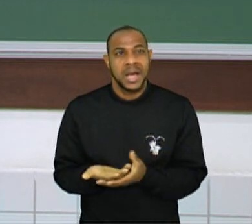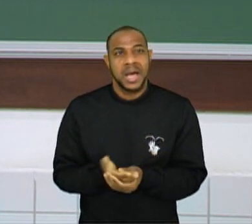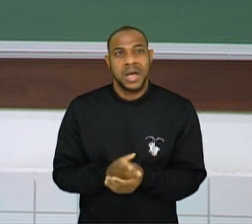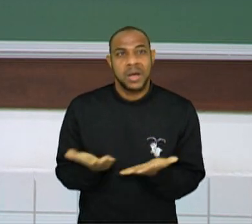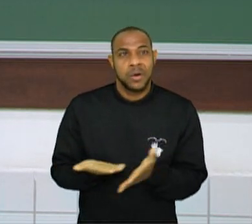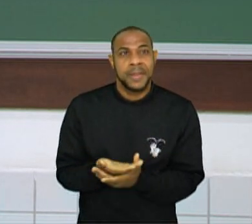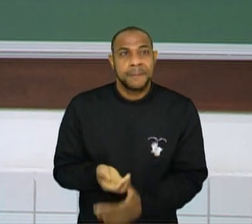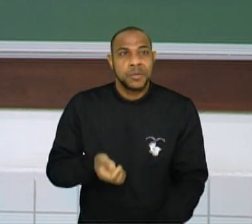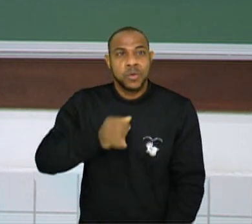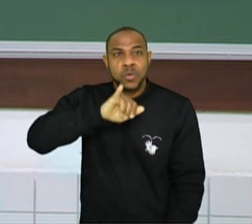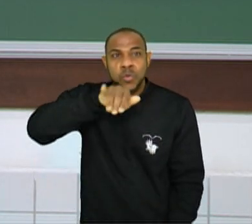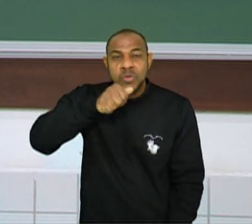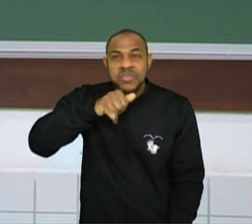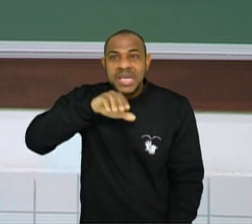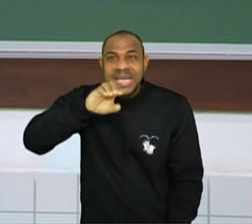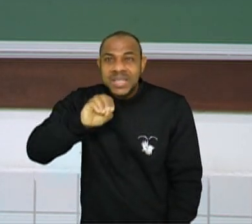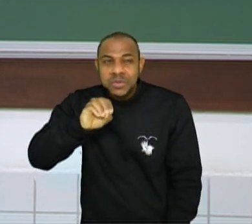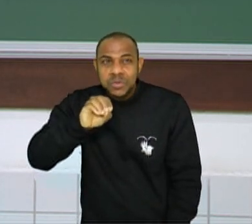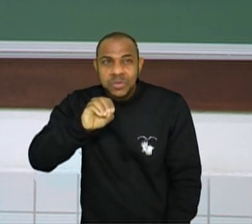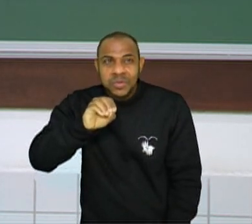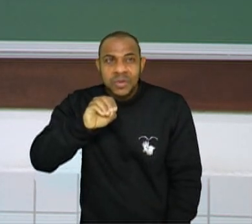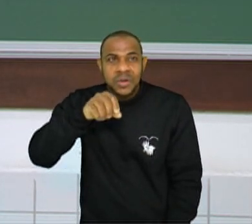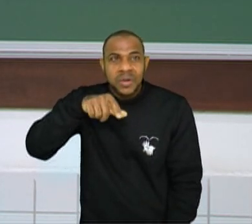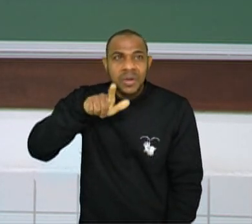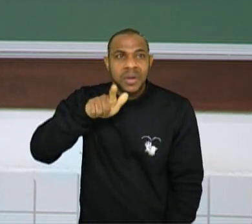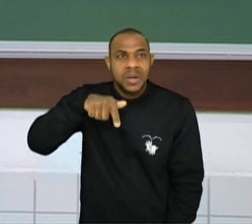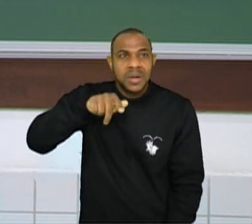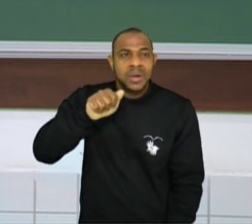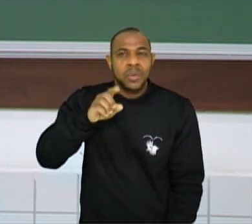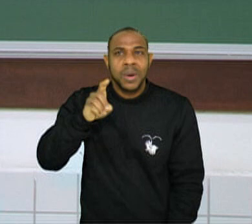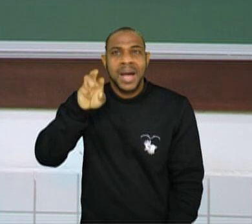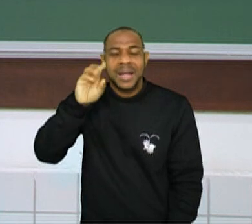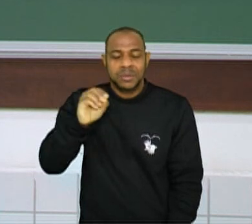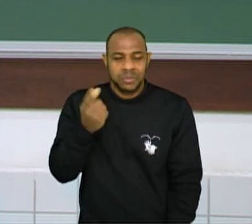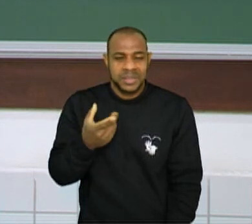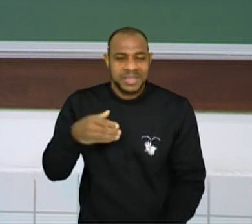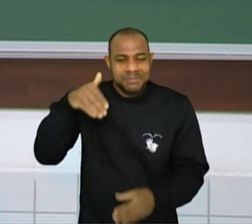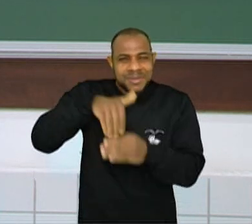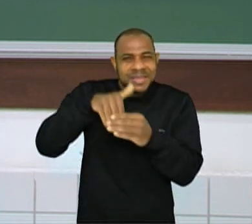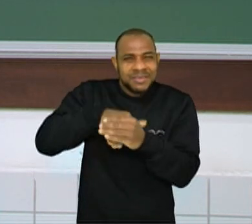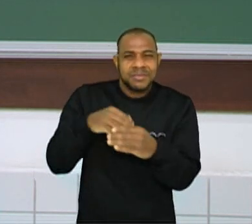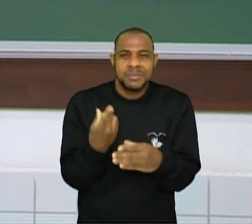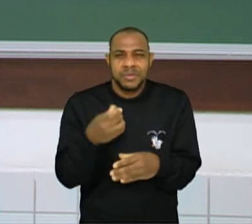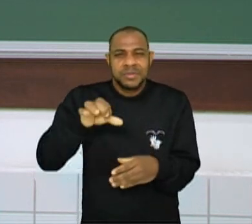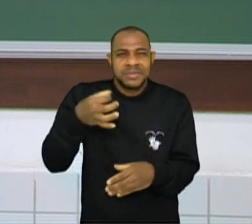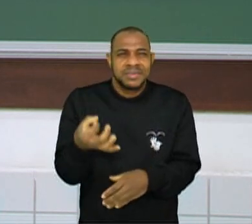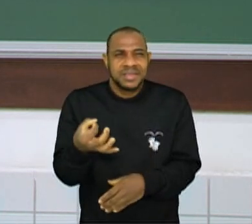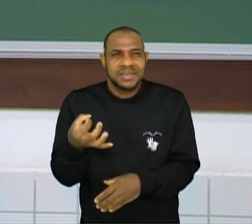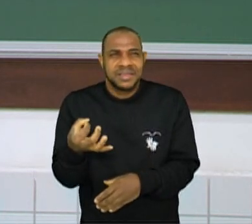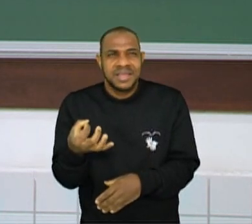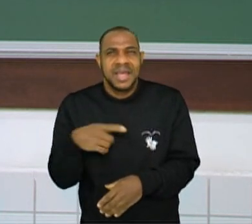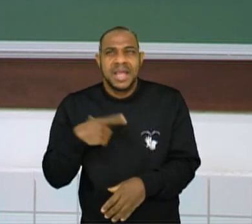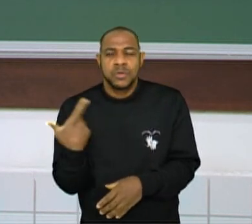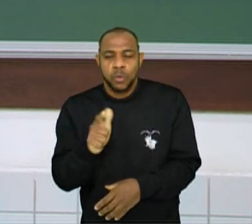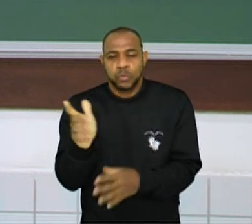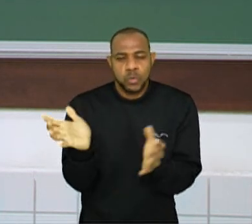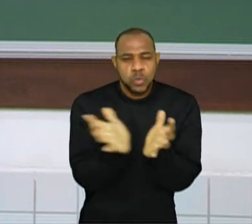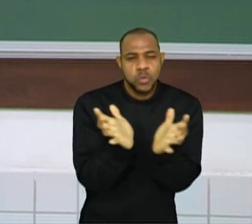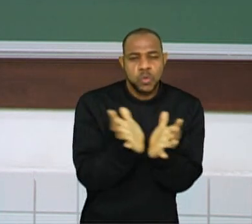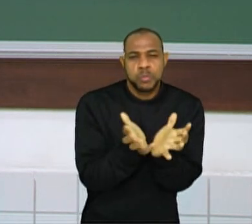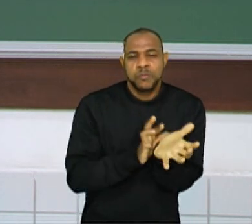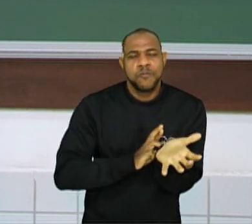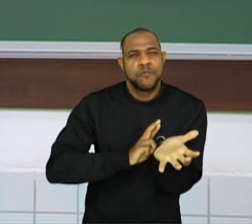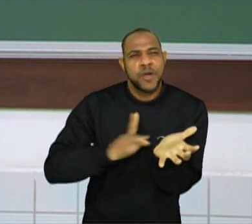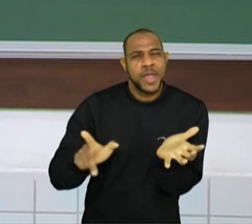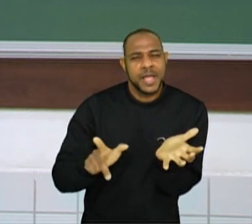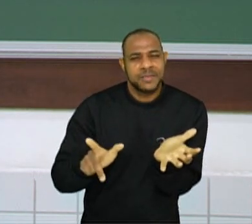é estranho, porque nas eleições de 1960, o Jânio Quadros era de uma chapa de oposição. O Jânio